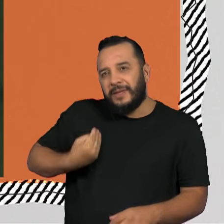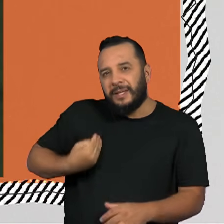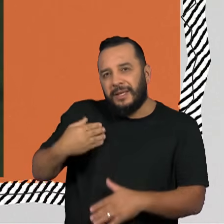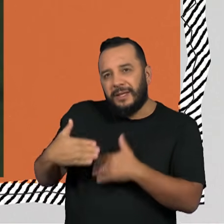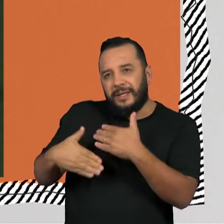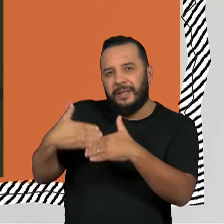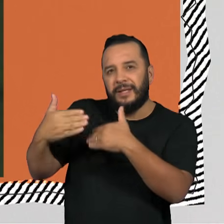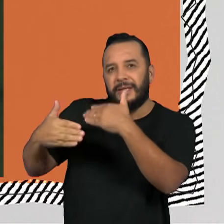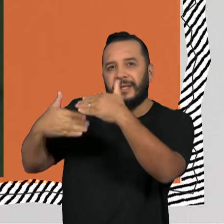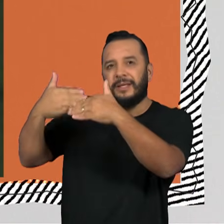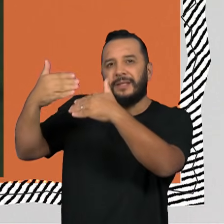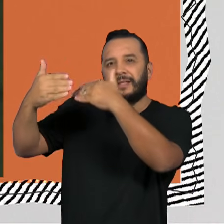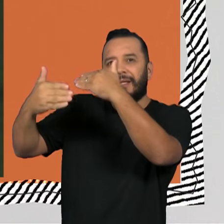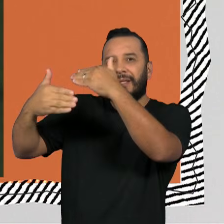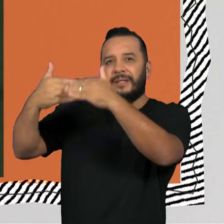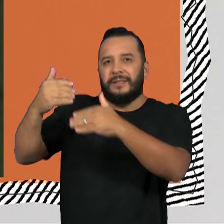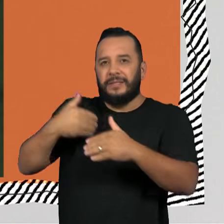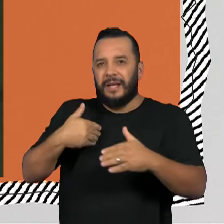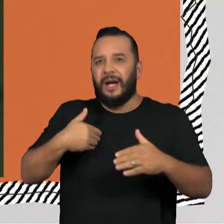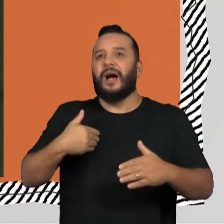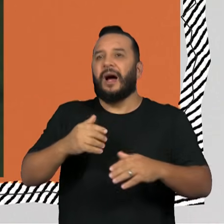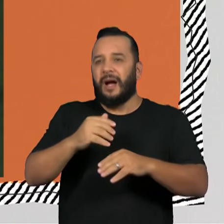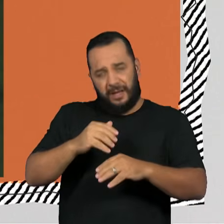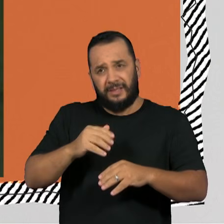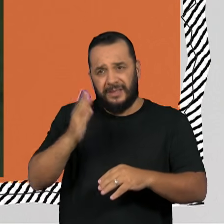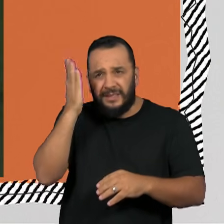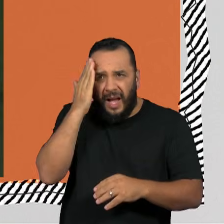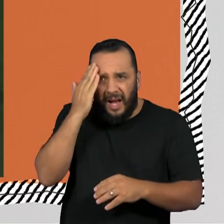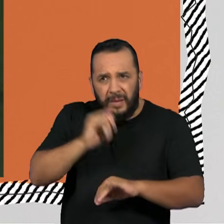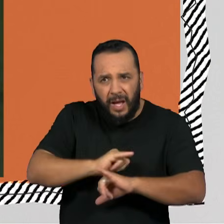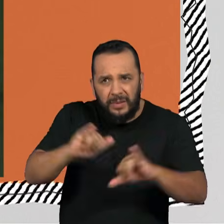já anuncias a hora da partida,